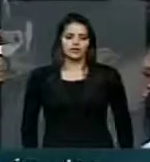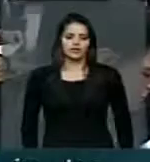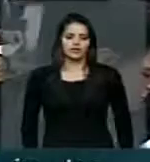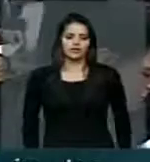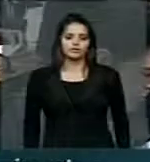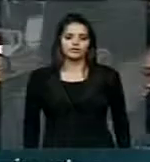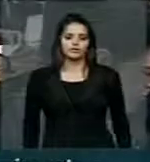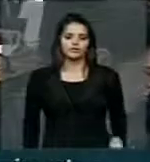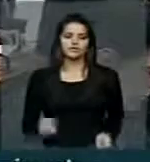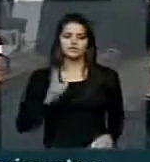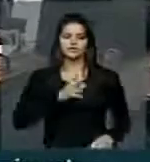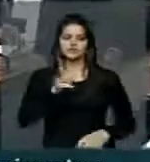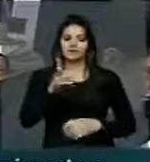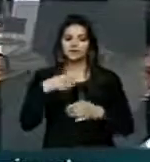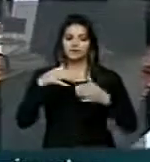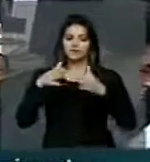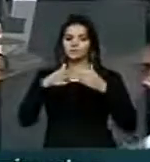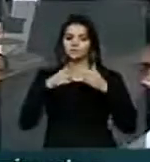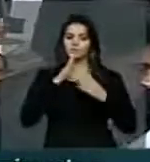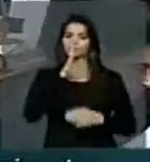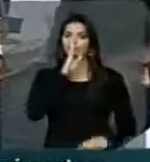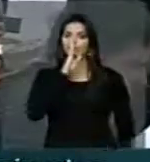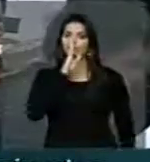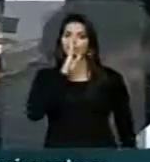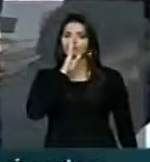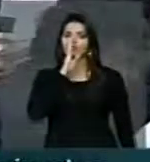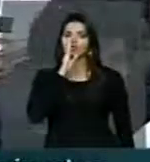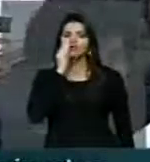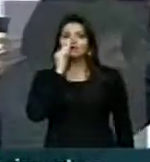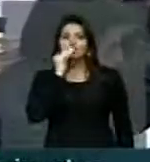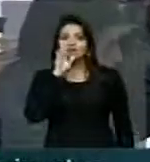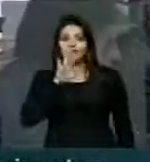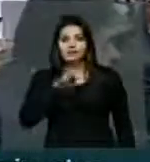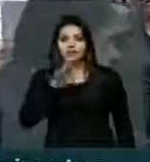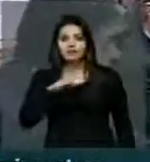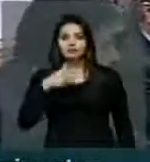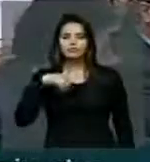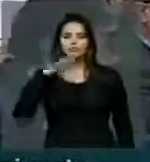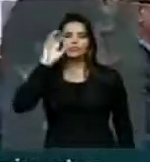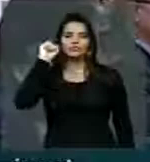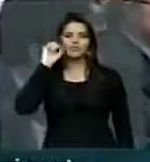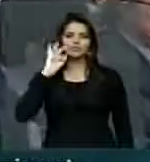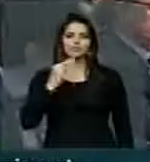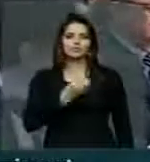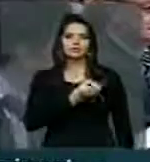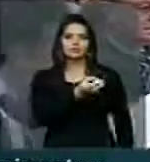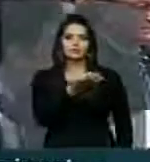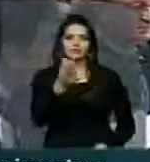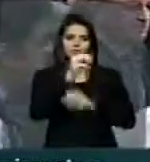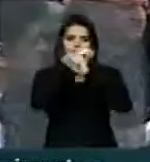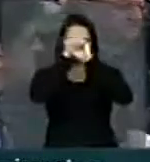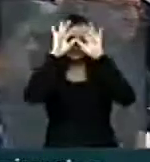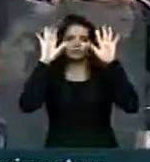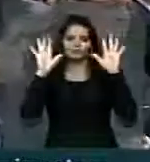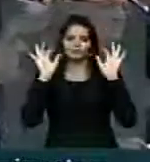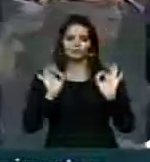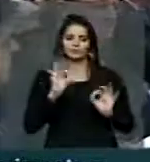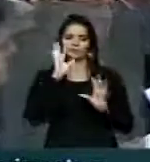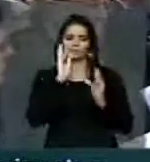Sempre clamando e pedindo por silêncio para que a gente possa ouvir a todos com clareza.